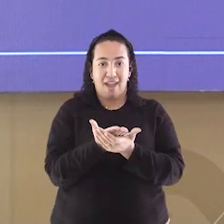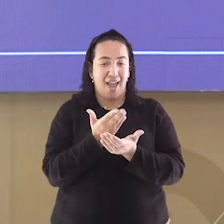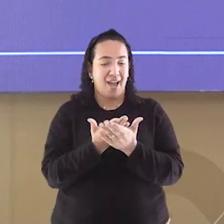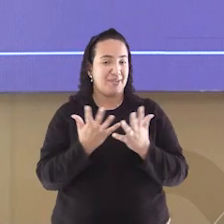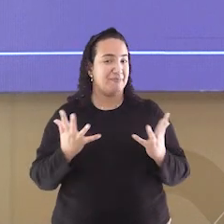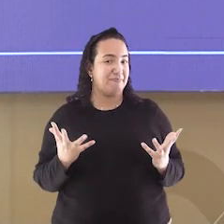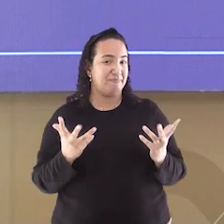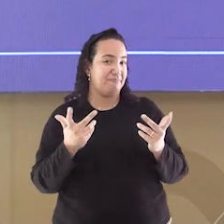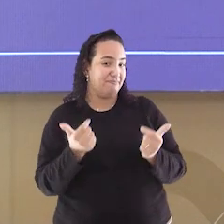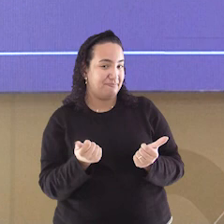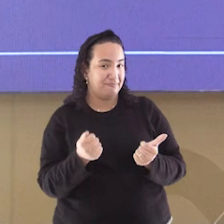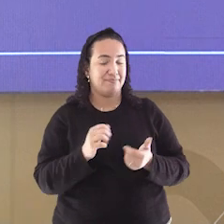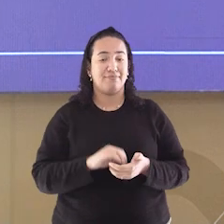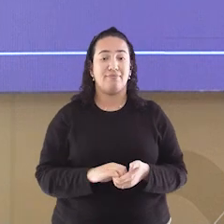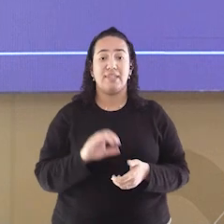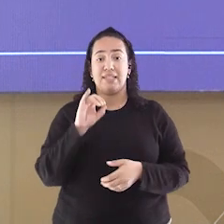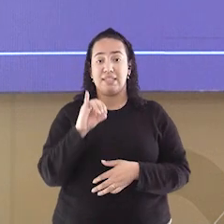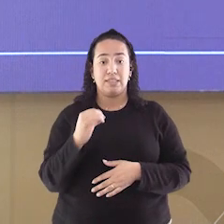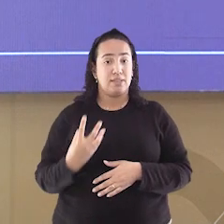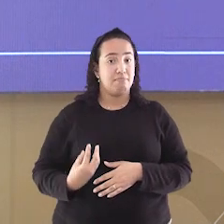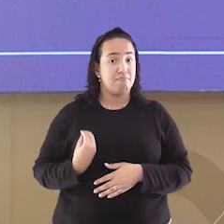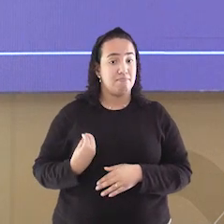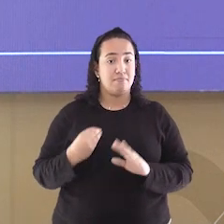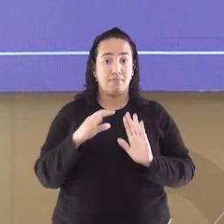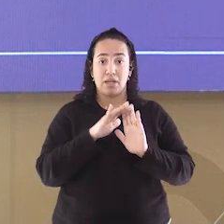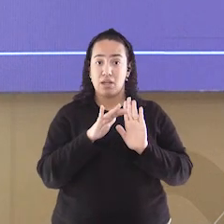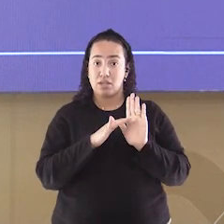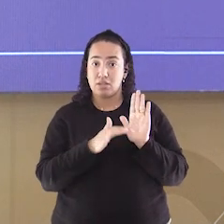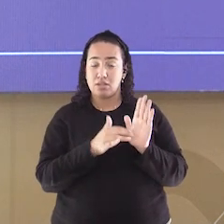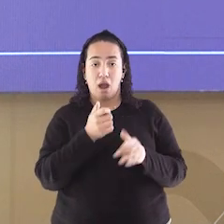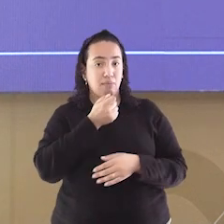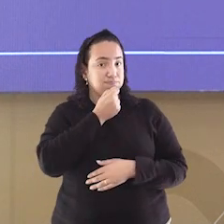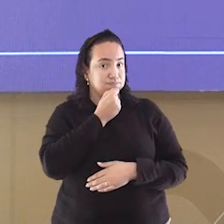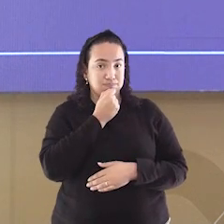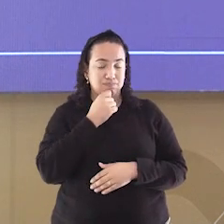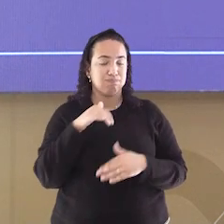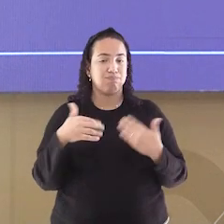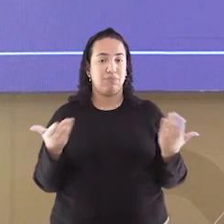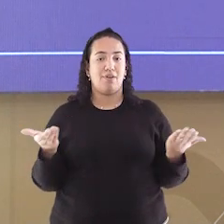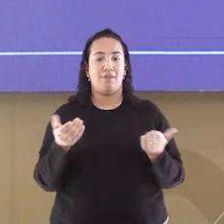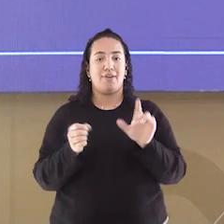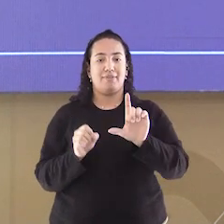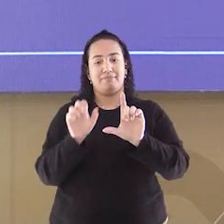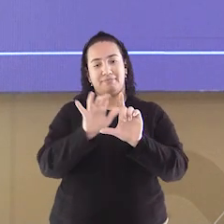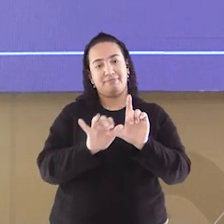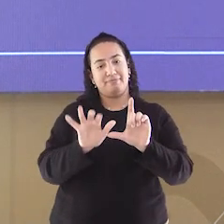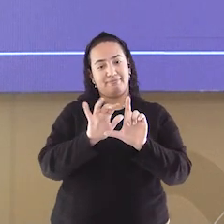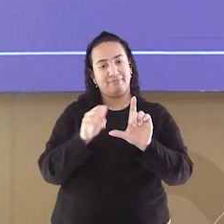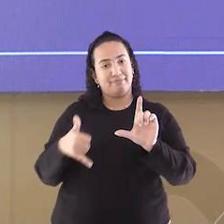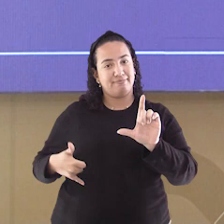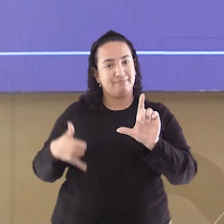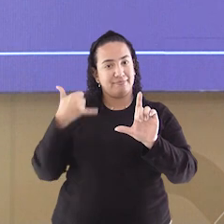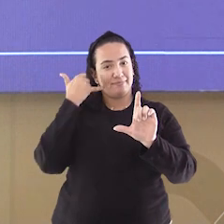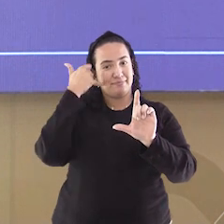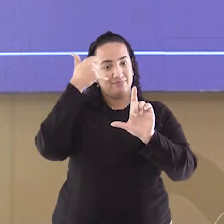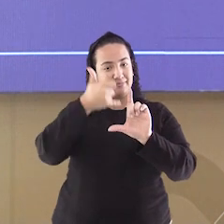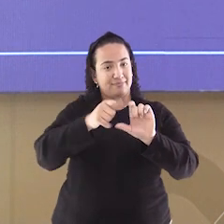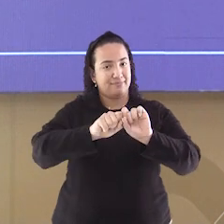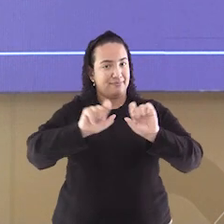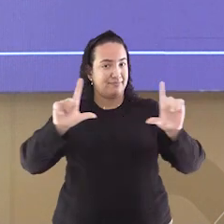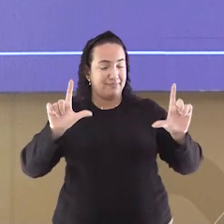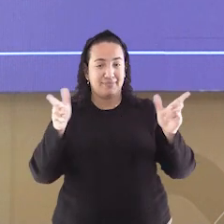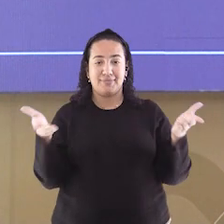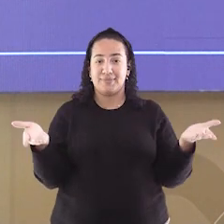para vocês. E quem ainda não marcou sua presença, aponte seu celular para o QR Code que aparece na sua